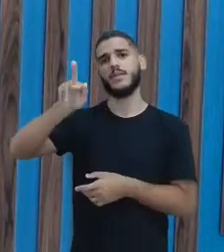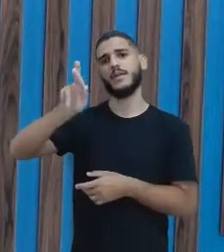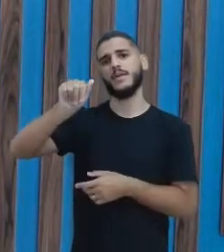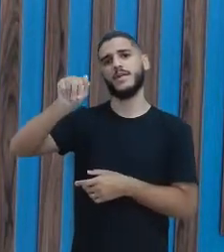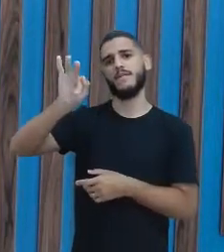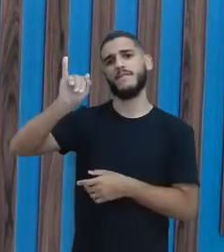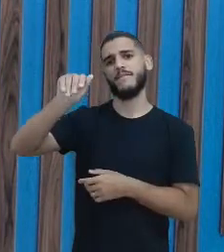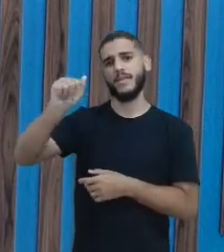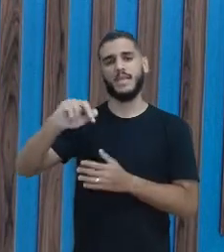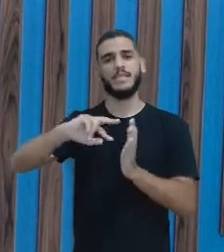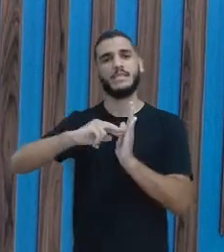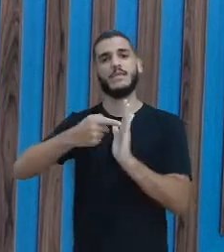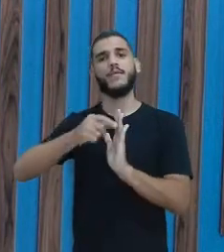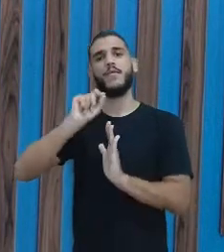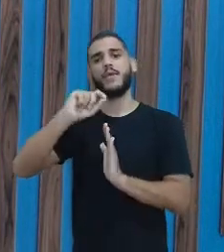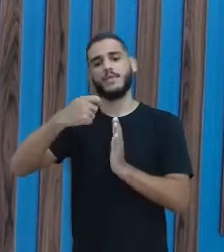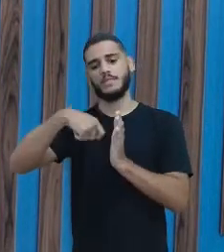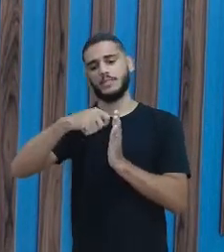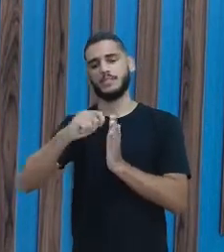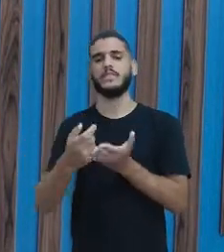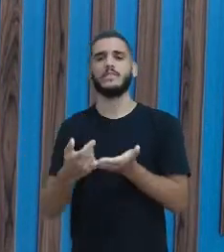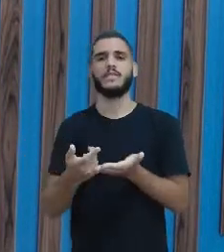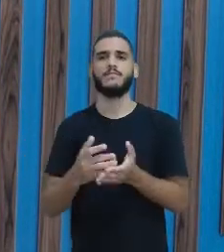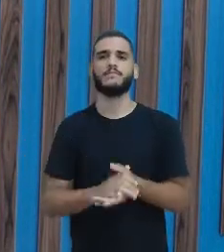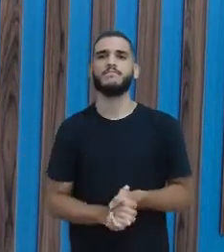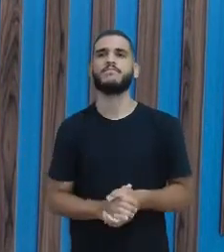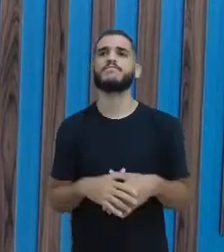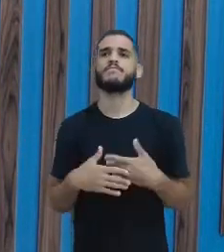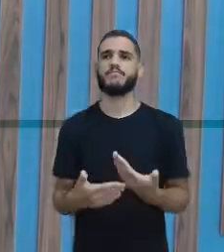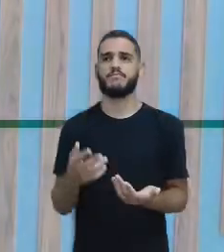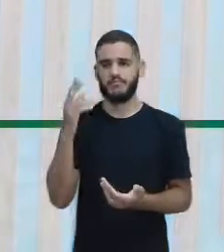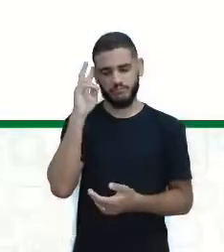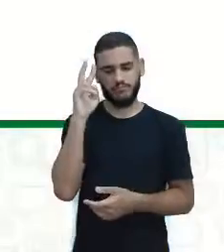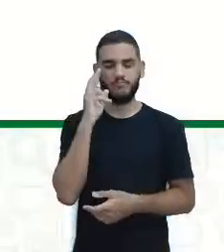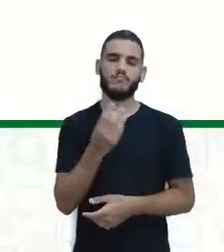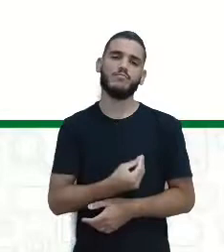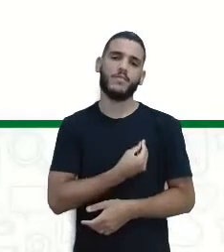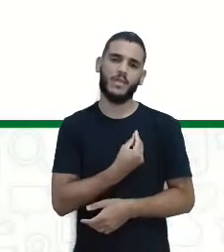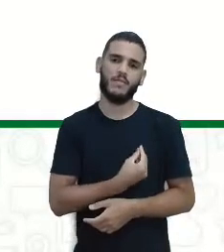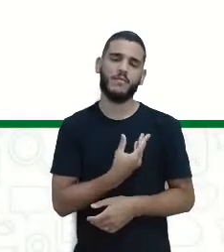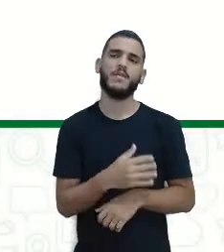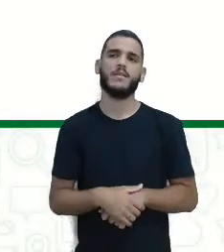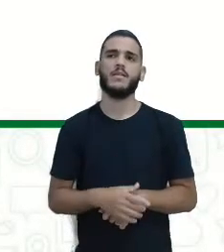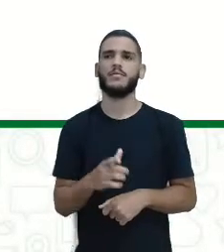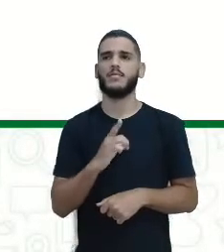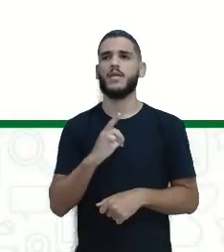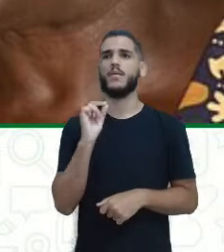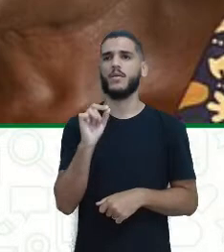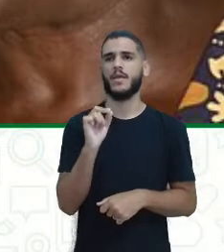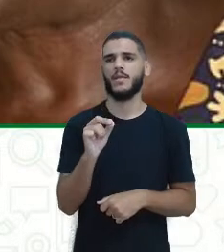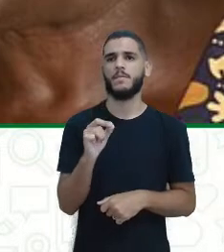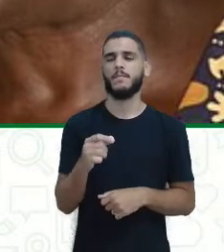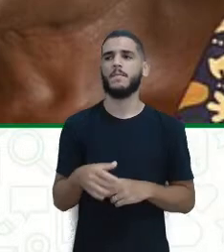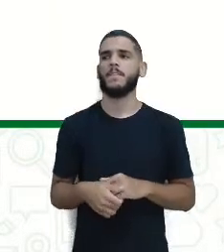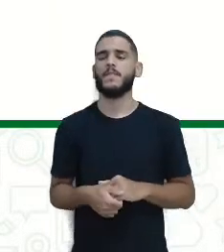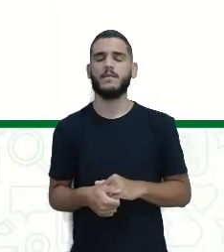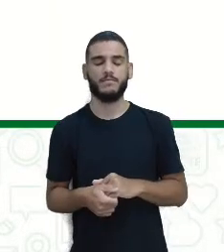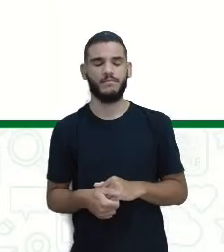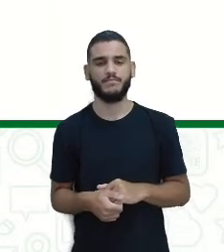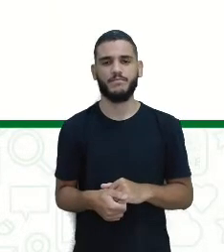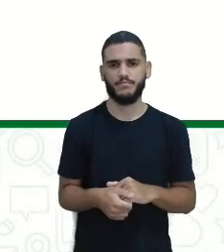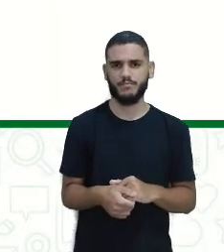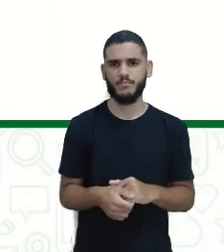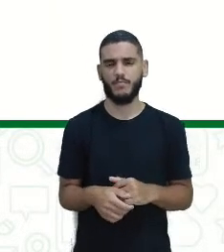é a escrita da vida de alguém. Numa biografia, tem que ter. Antes da gente falar disso,